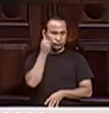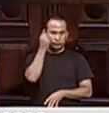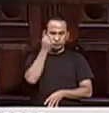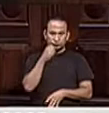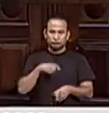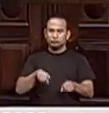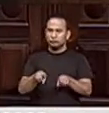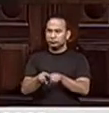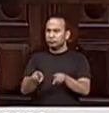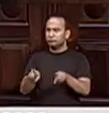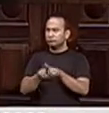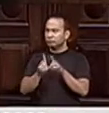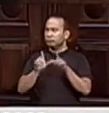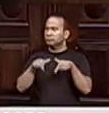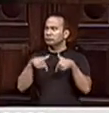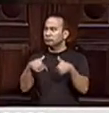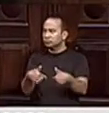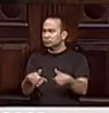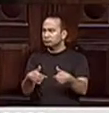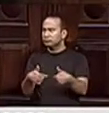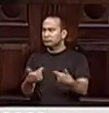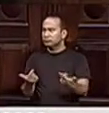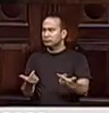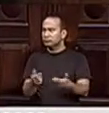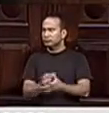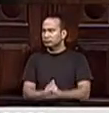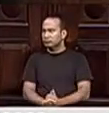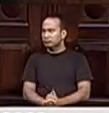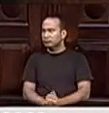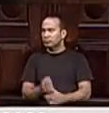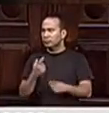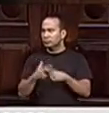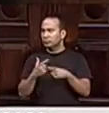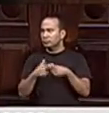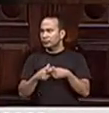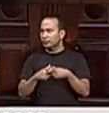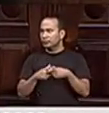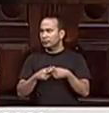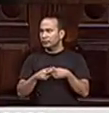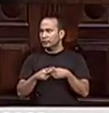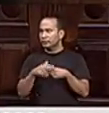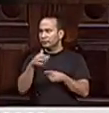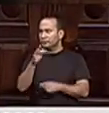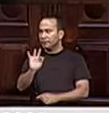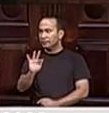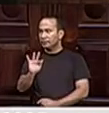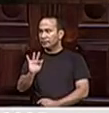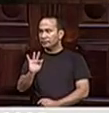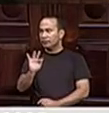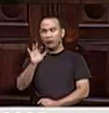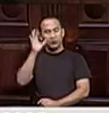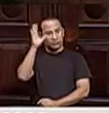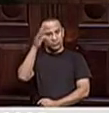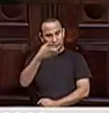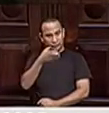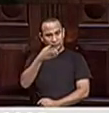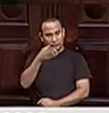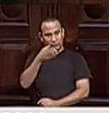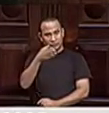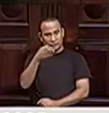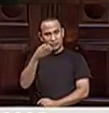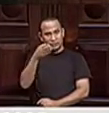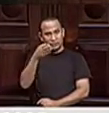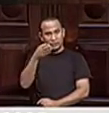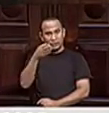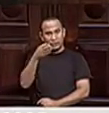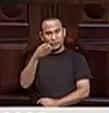Também uma situação esdrúxula, porque o Supremo Tribunal Federal decidiu contrariando